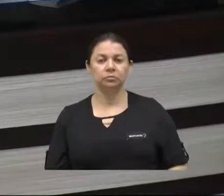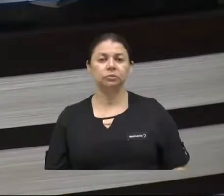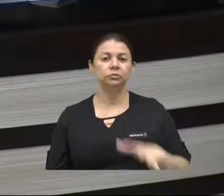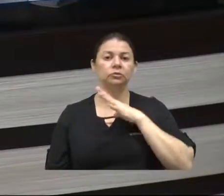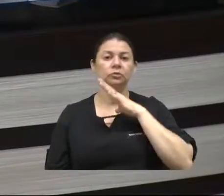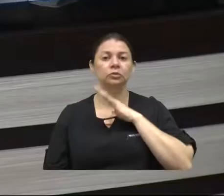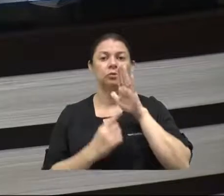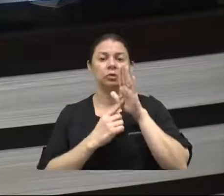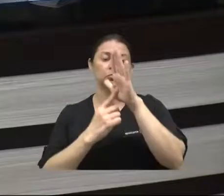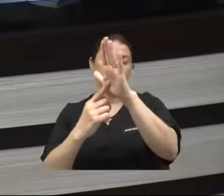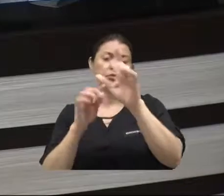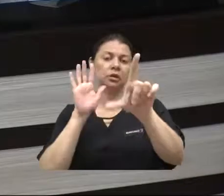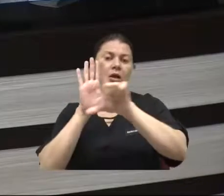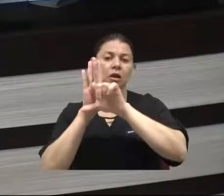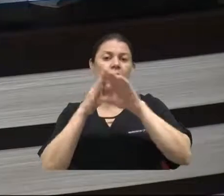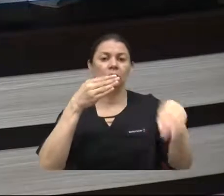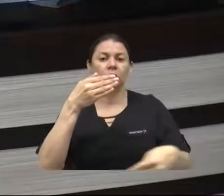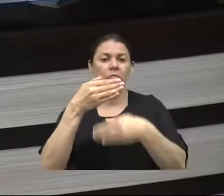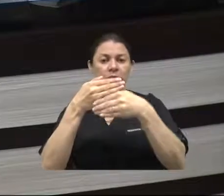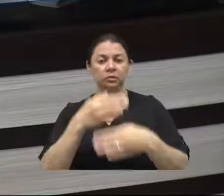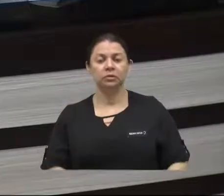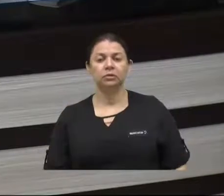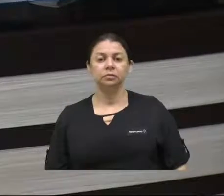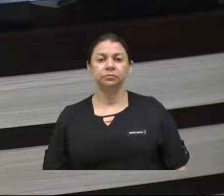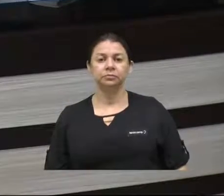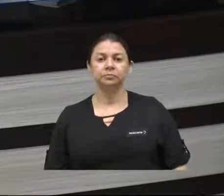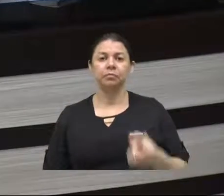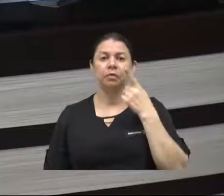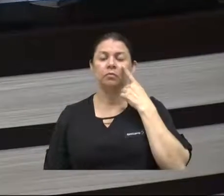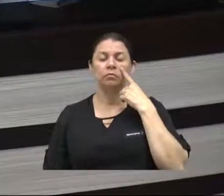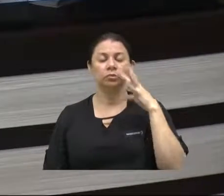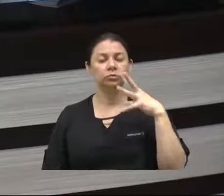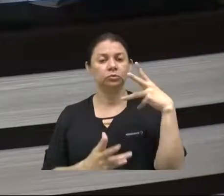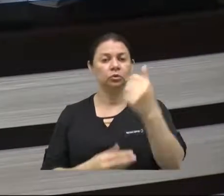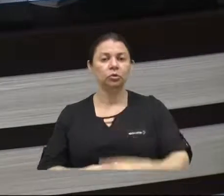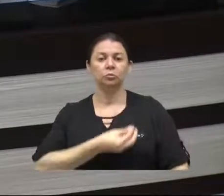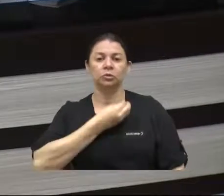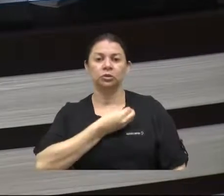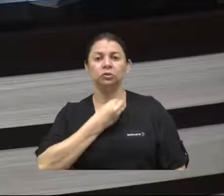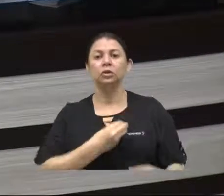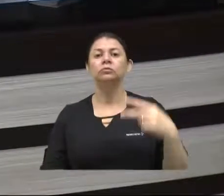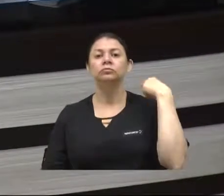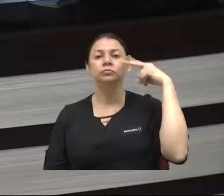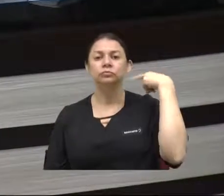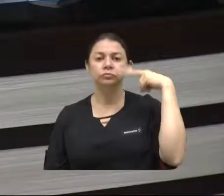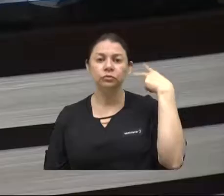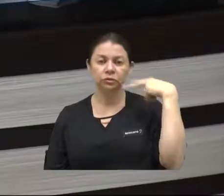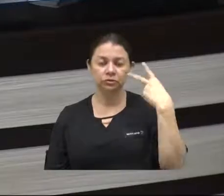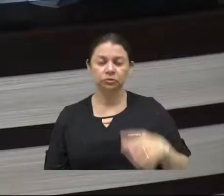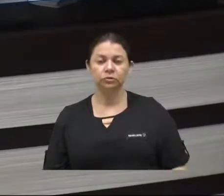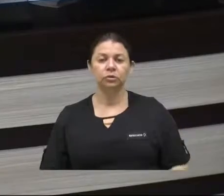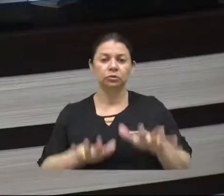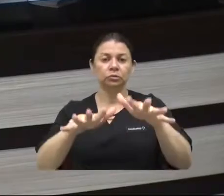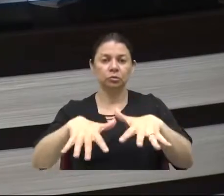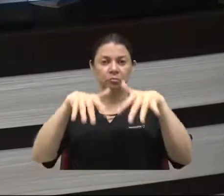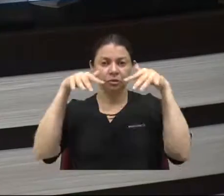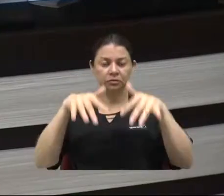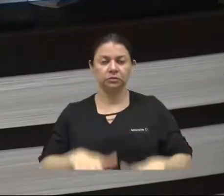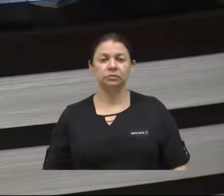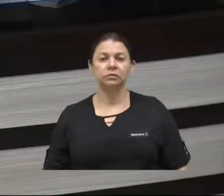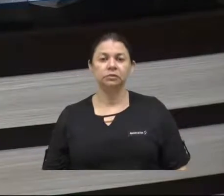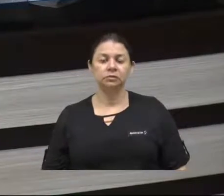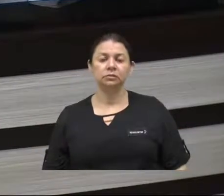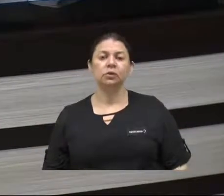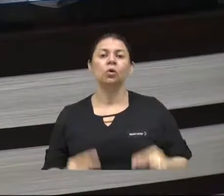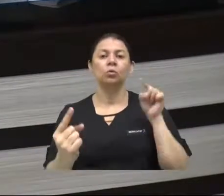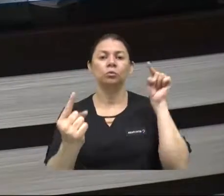projeto de lei complementar. Vimos a presença de Vossa Excelência e dos dignos vereadores que compõem a Segrégia Câmara Municipal com o objetivo